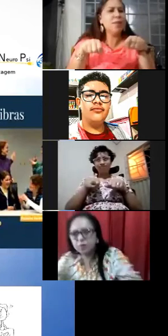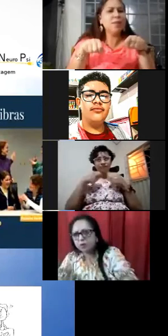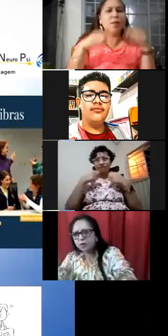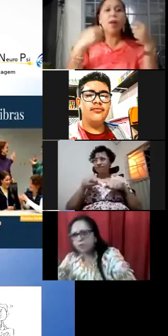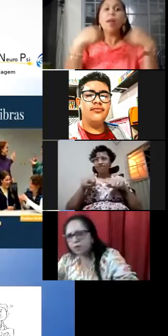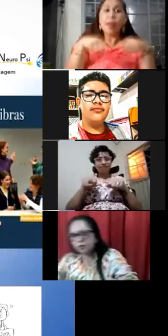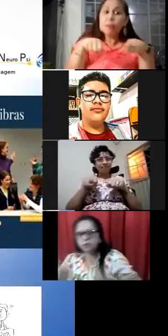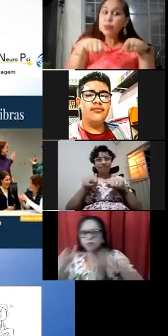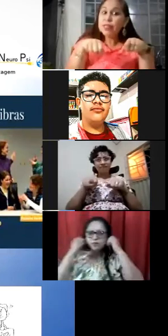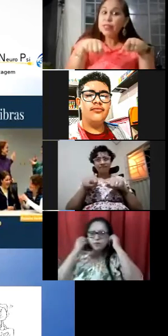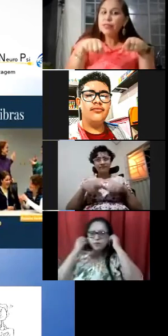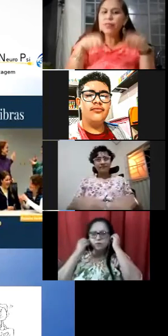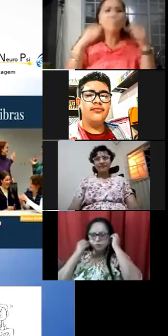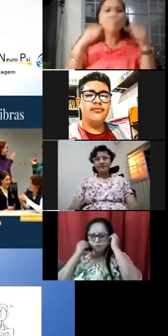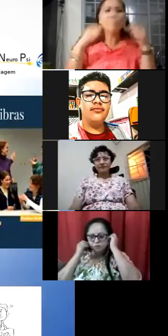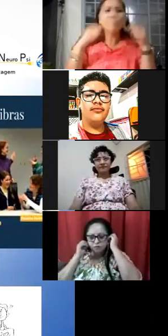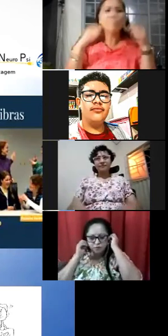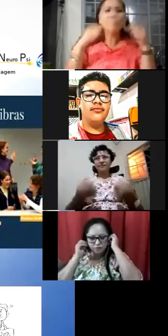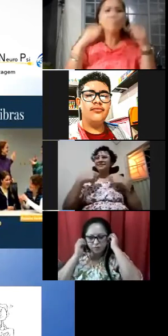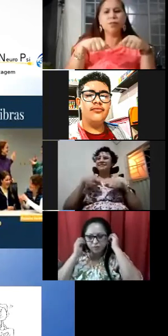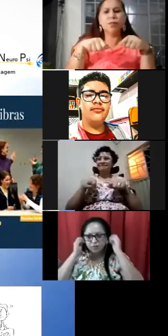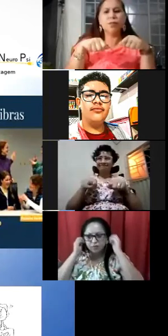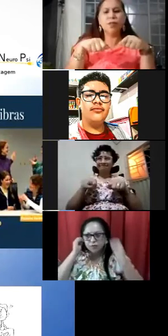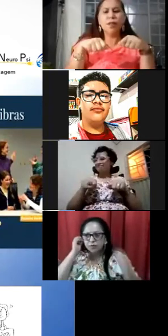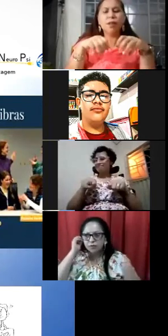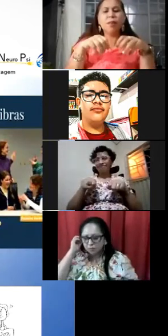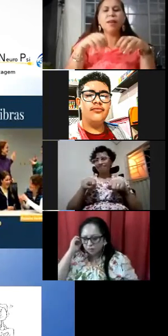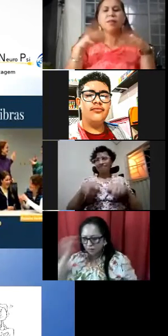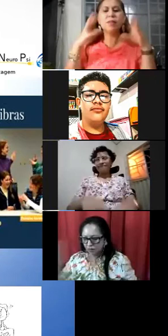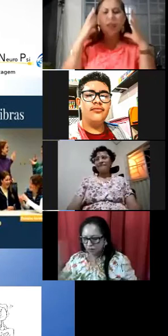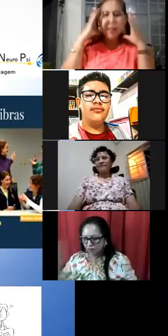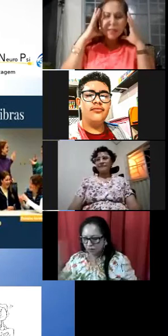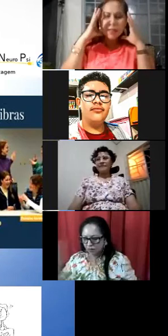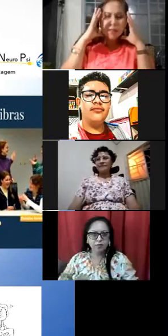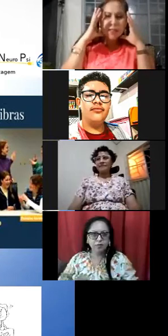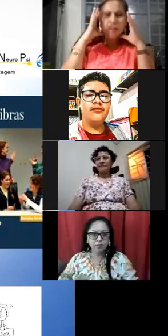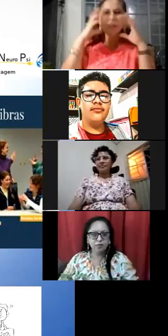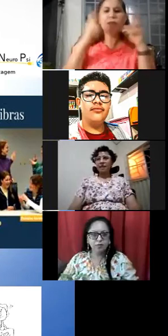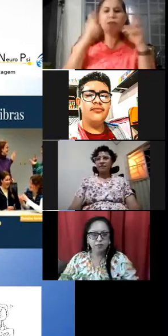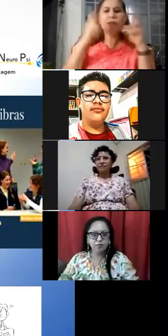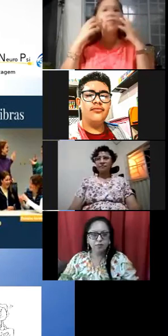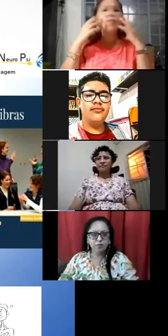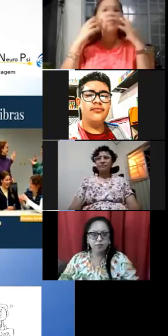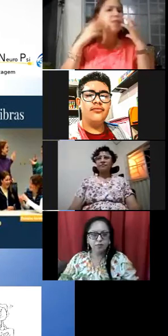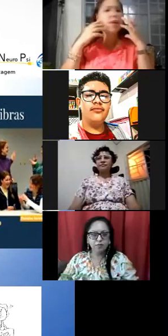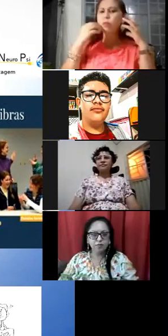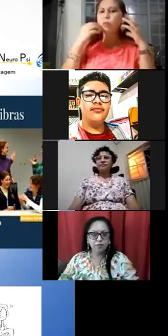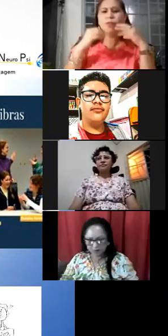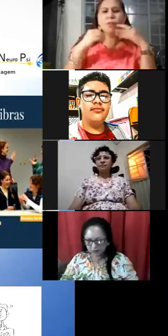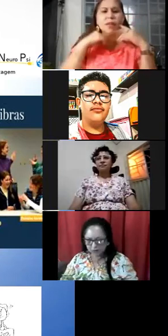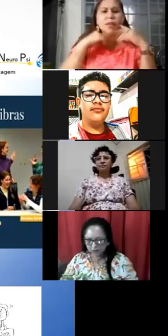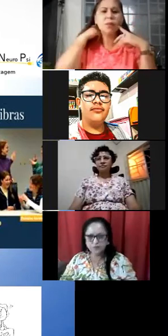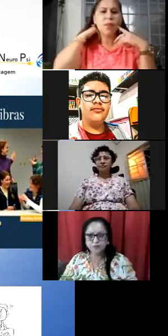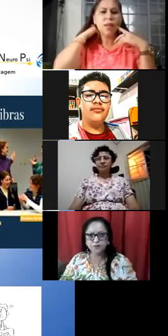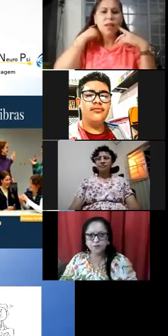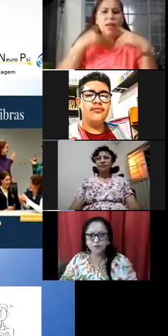cabeça. Ó. É possível? Não é possível. Então, a marcação de negação vai ser apenas com as expressões faciais e o